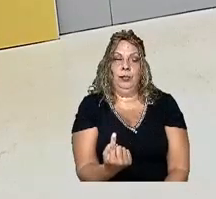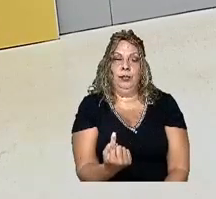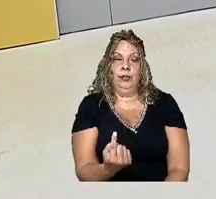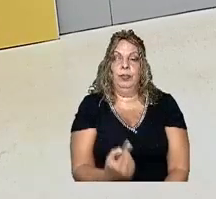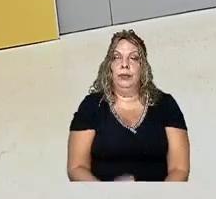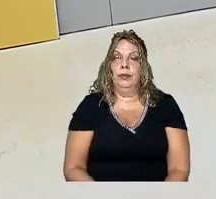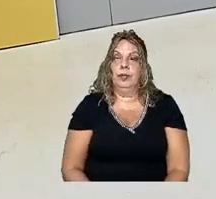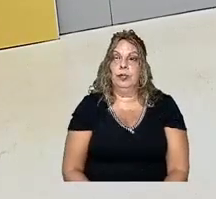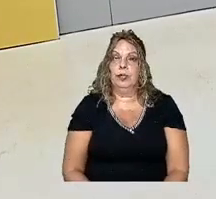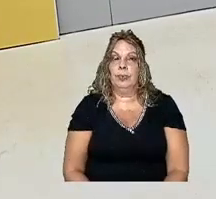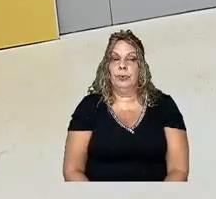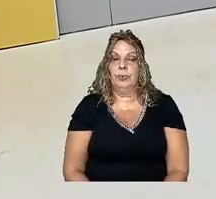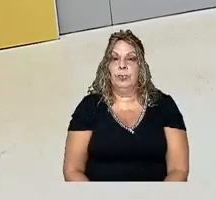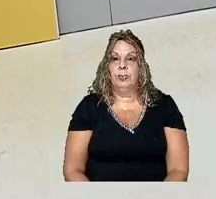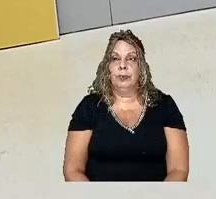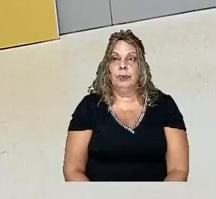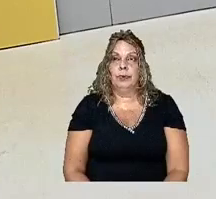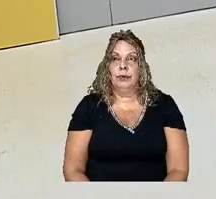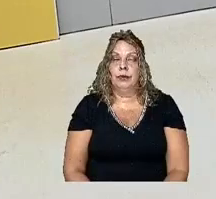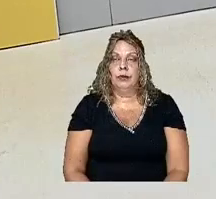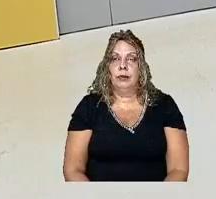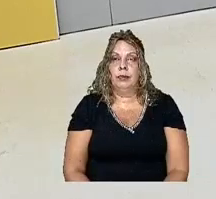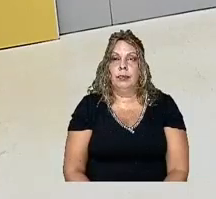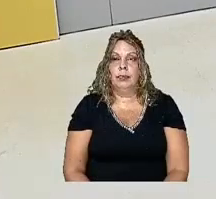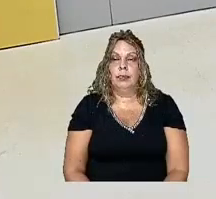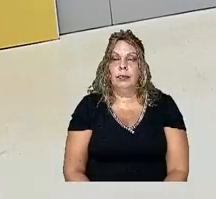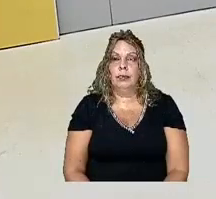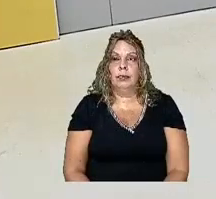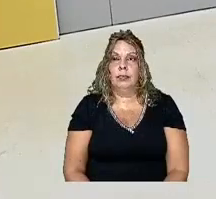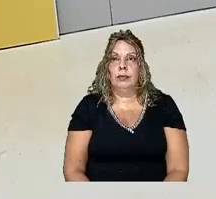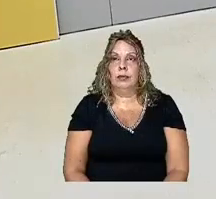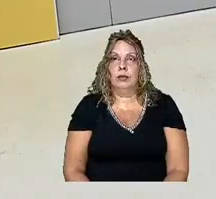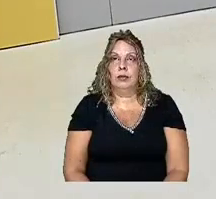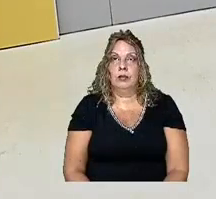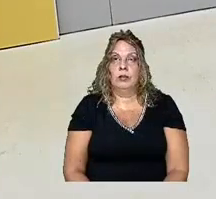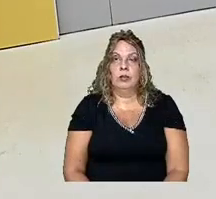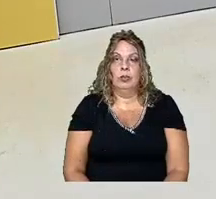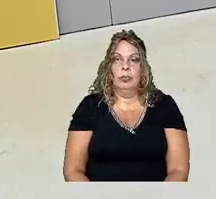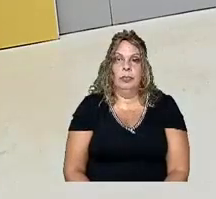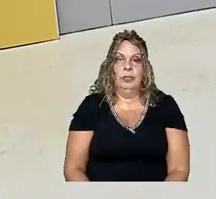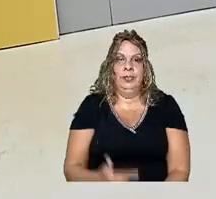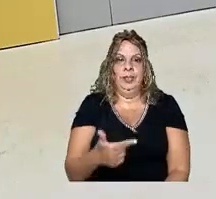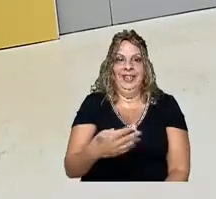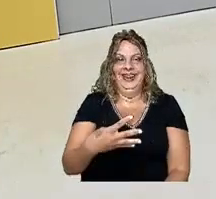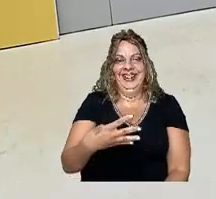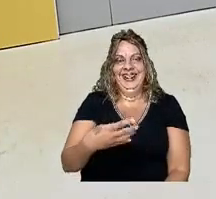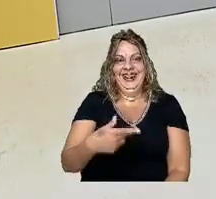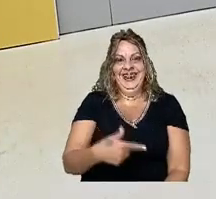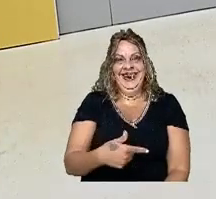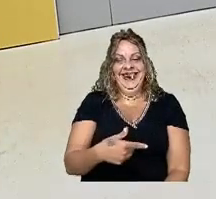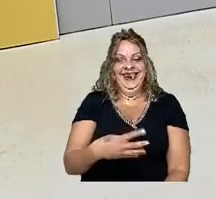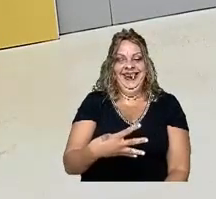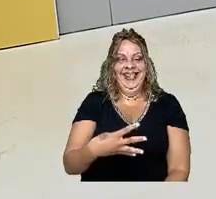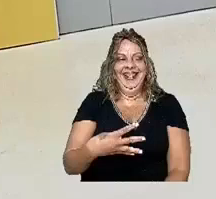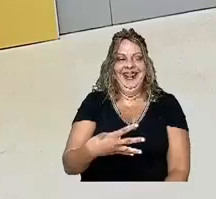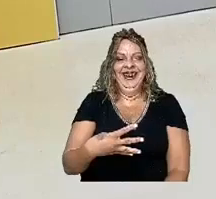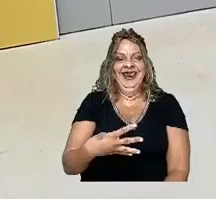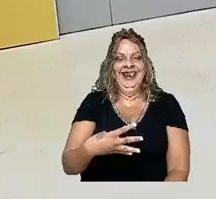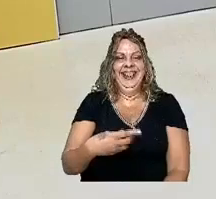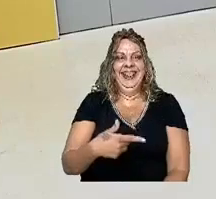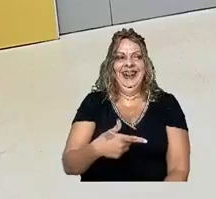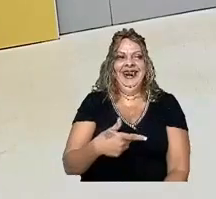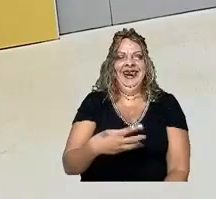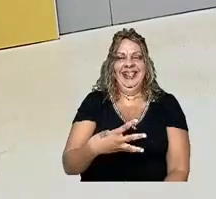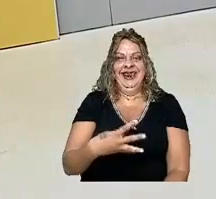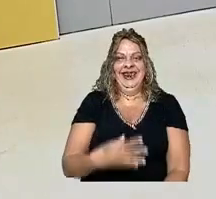1, a primeira do painel. Bolinha subiu e eu chamo. Número 24. Depois do número